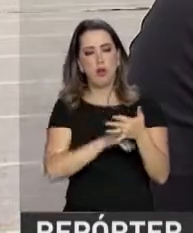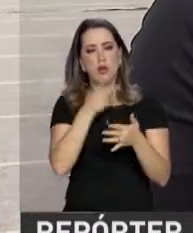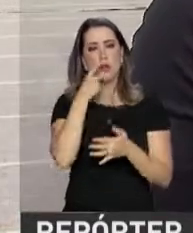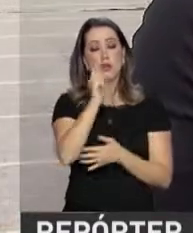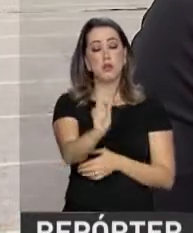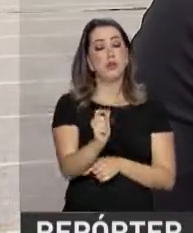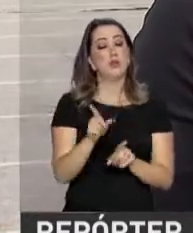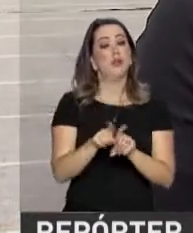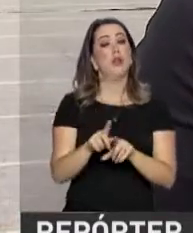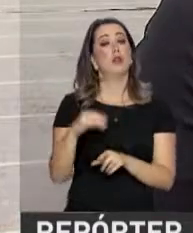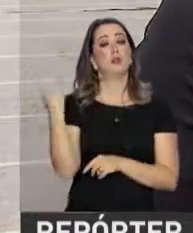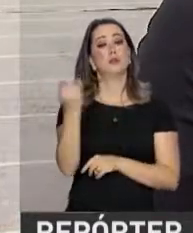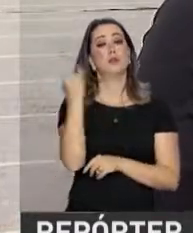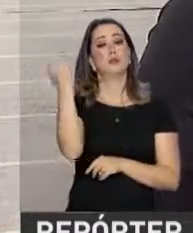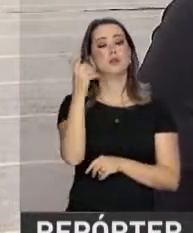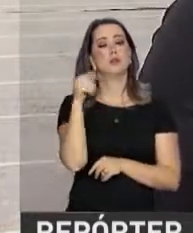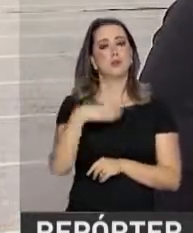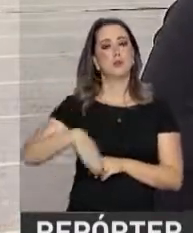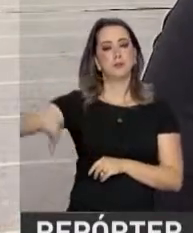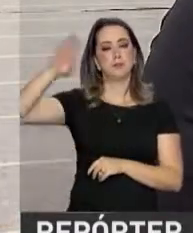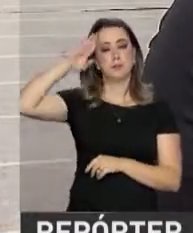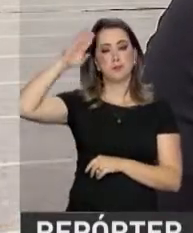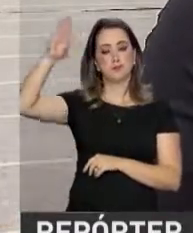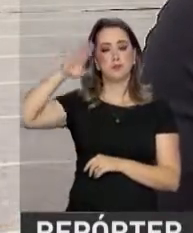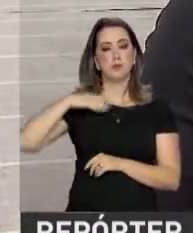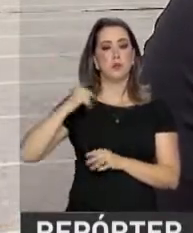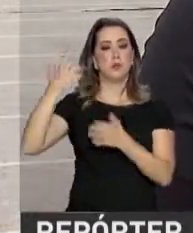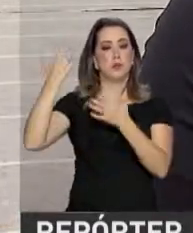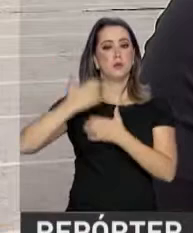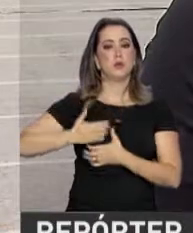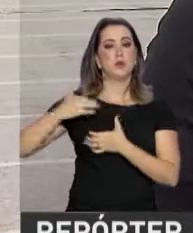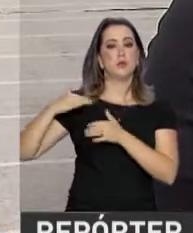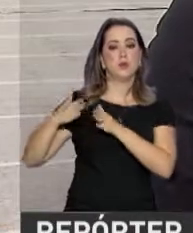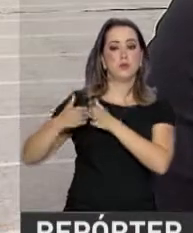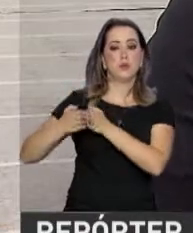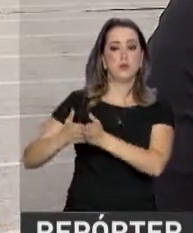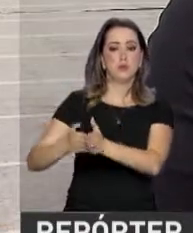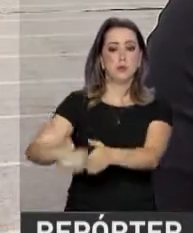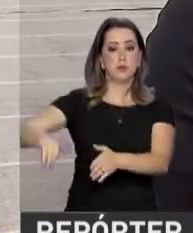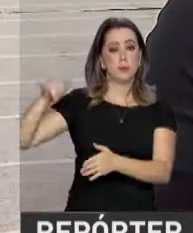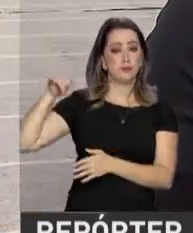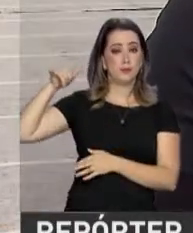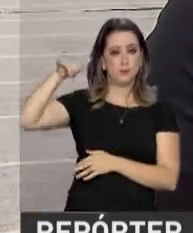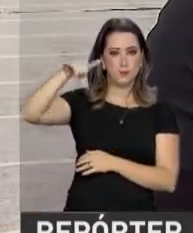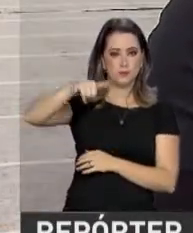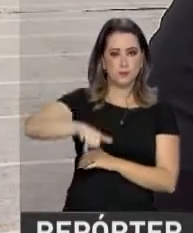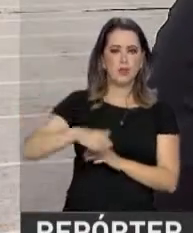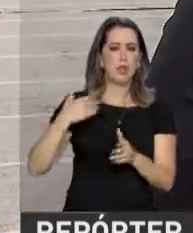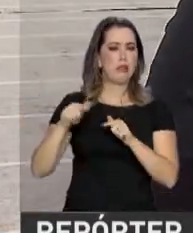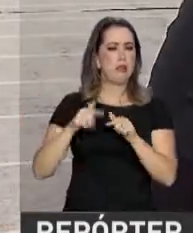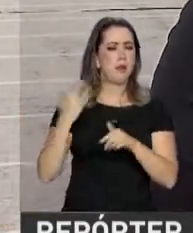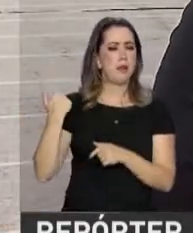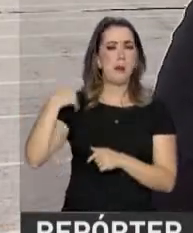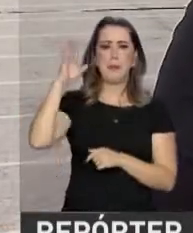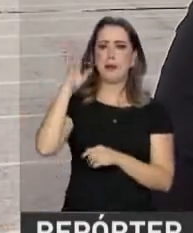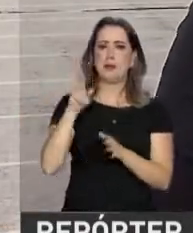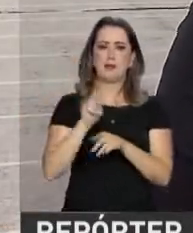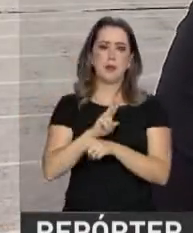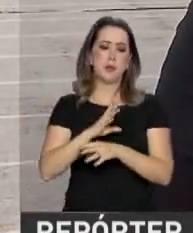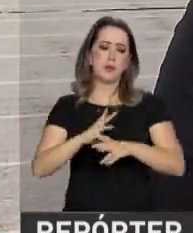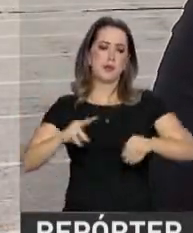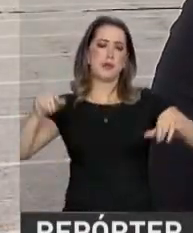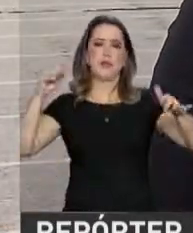Michel Temer destacou que o Exército, a Marinha e a Aeronáutica desenvolvem ações que vão além da proteção de